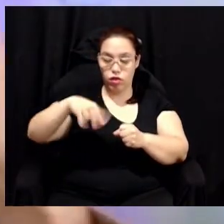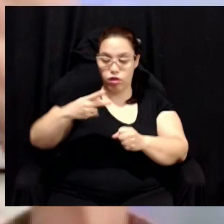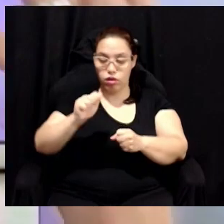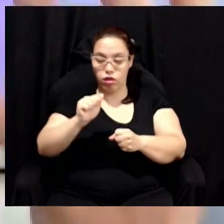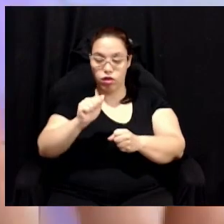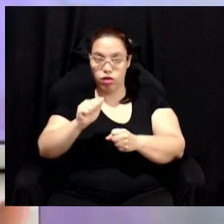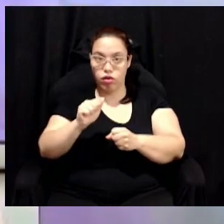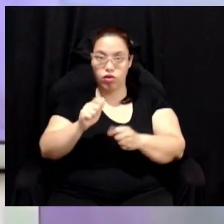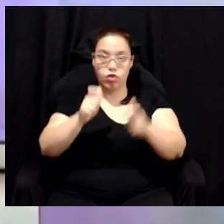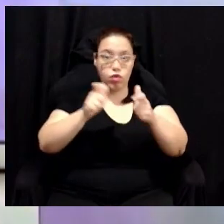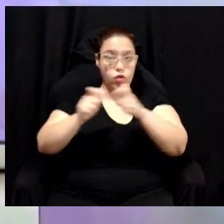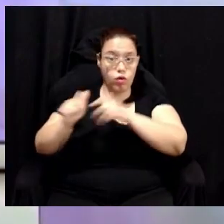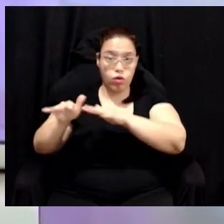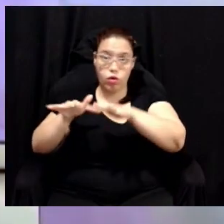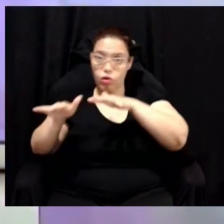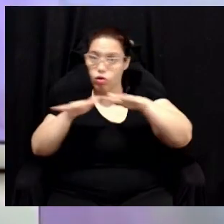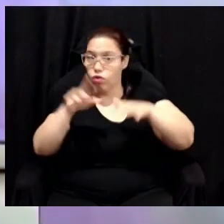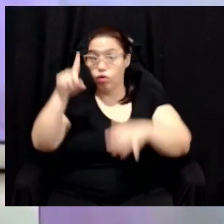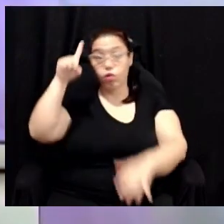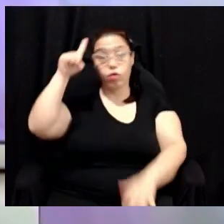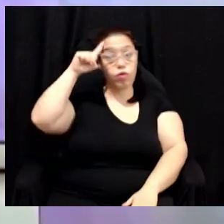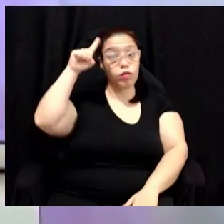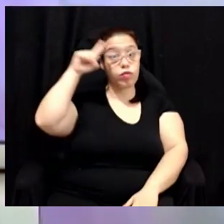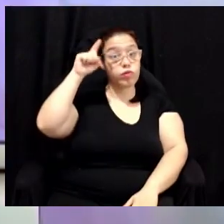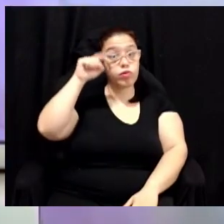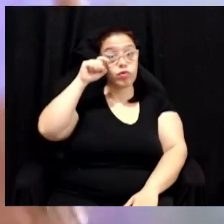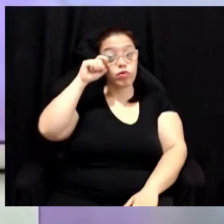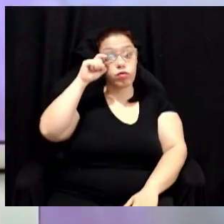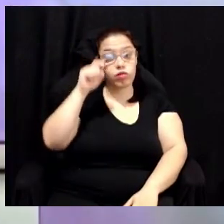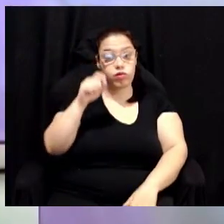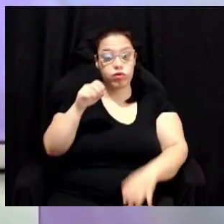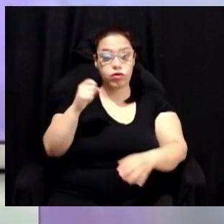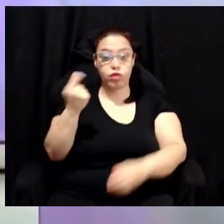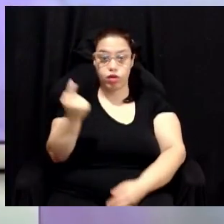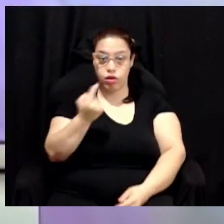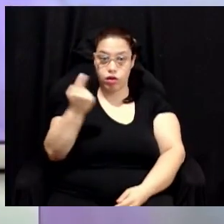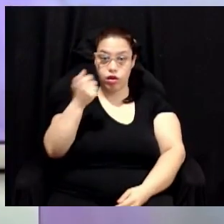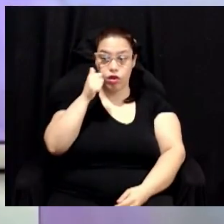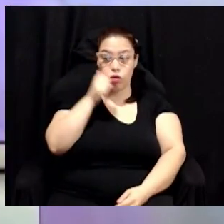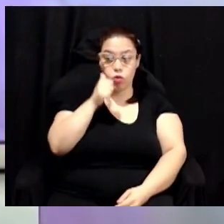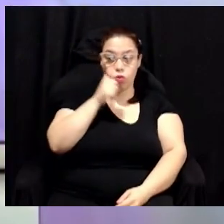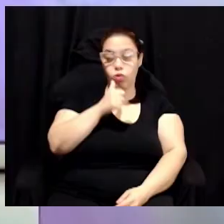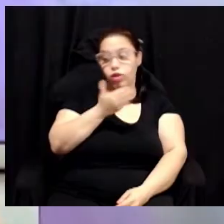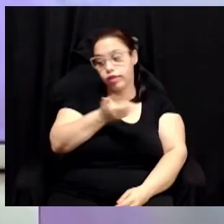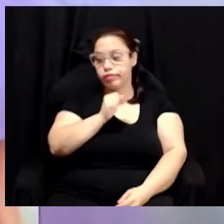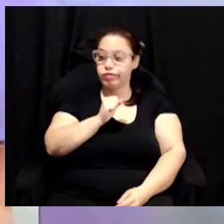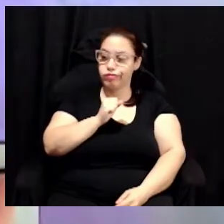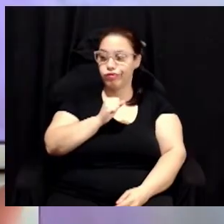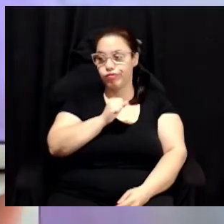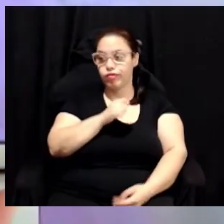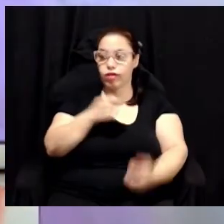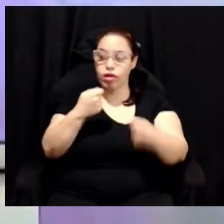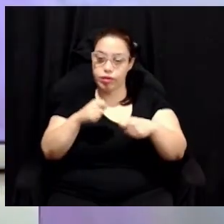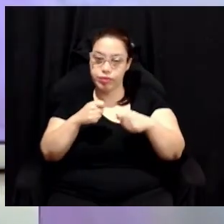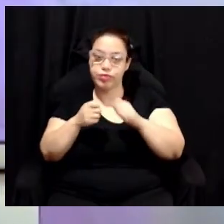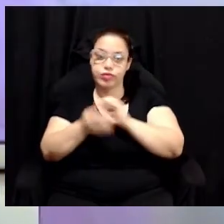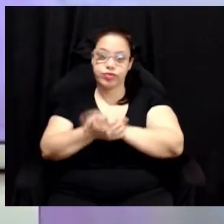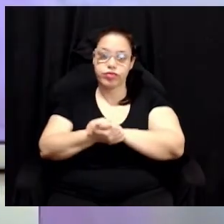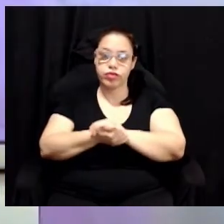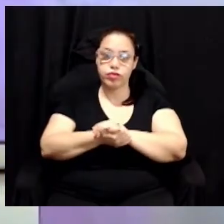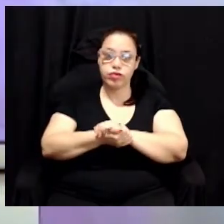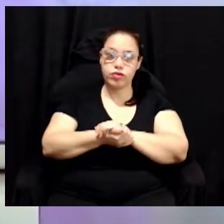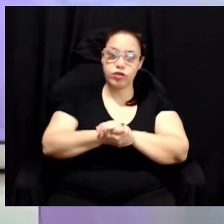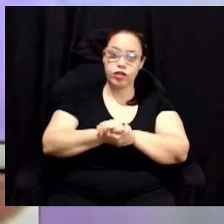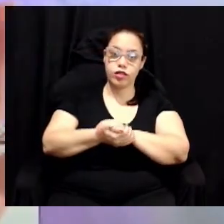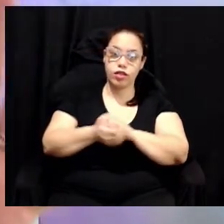pode colocar em algum momento do seu dia. A quantidade, isso é individual de mulher para mulher, né? Porque a gente precisa levar isso em consideração.